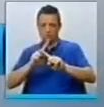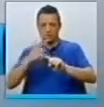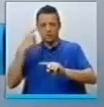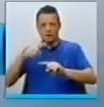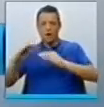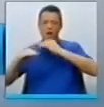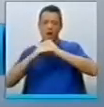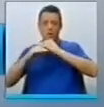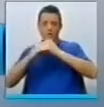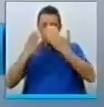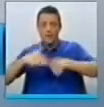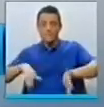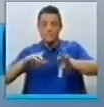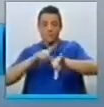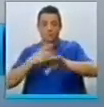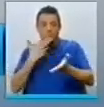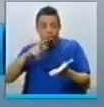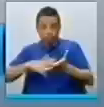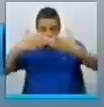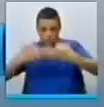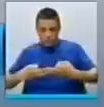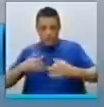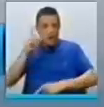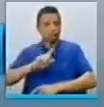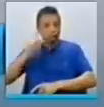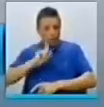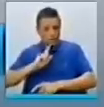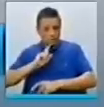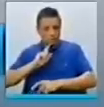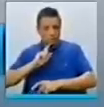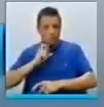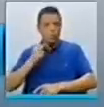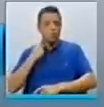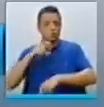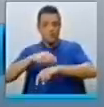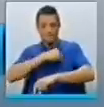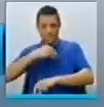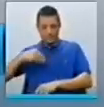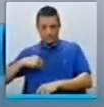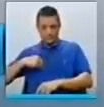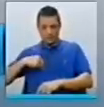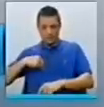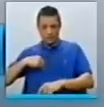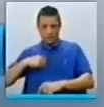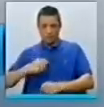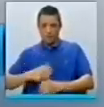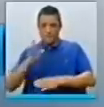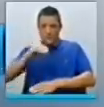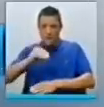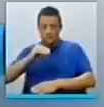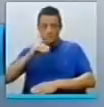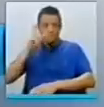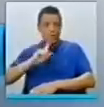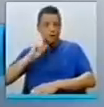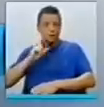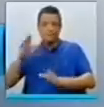Igualdade mas depois quando chega a hora da verdade assim as mulheres e e assim meso no custo de medicina sabe bem que neste momento há muito mais mulheres a frequentar o custo